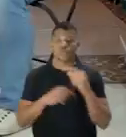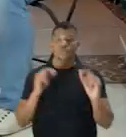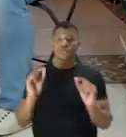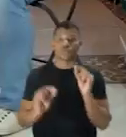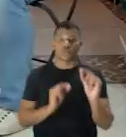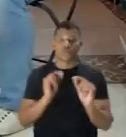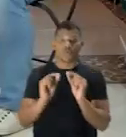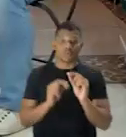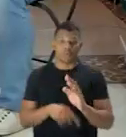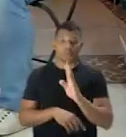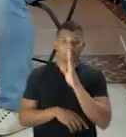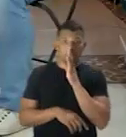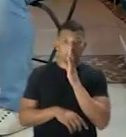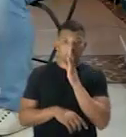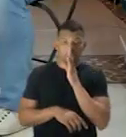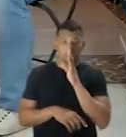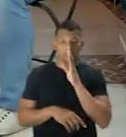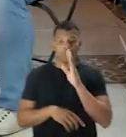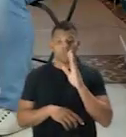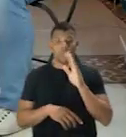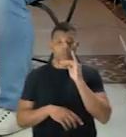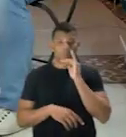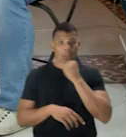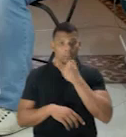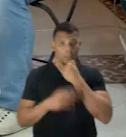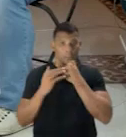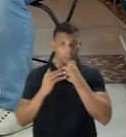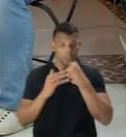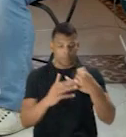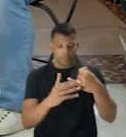Essa dor que sangra a gente estanca,